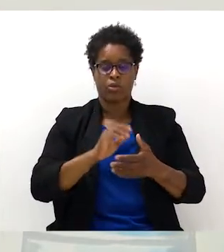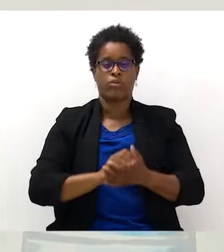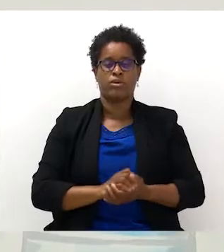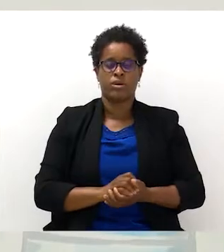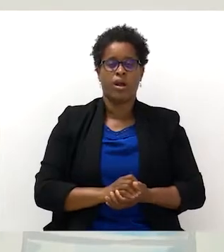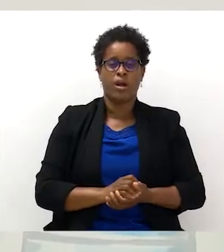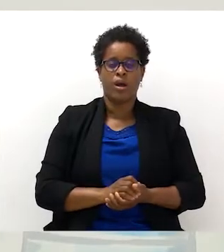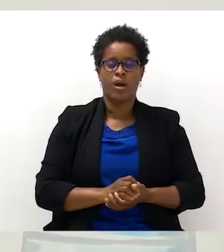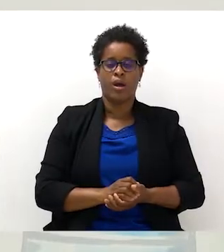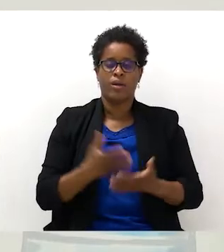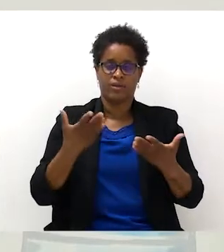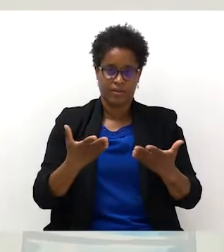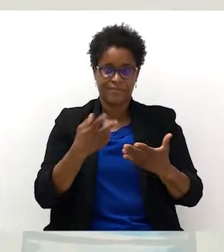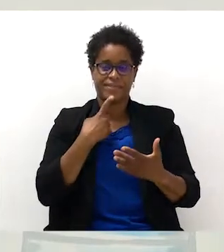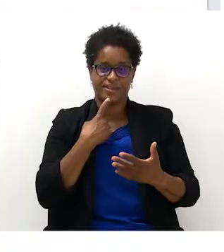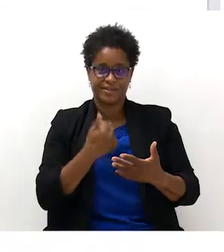3/4, certo?